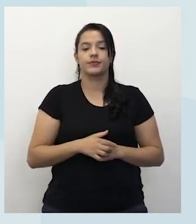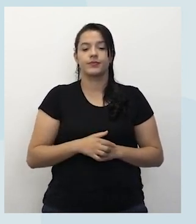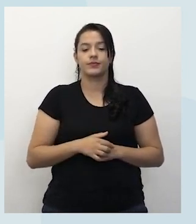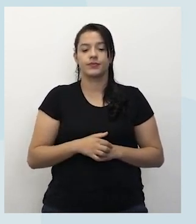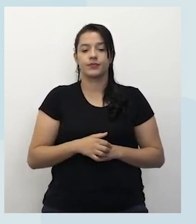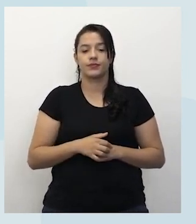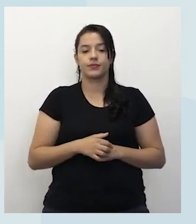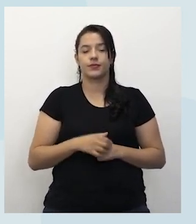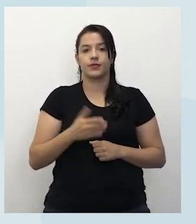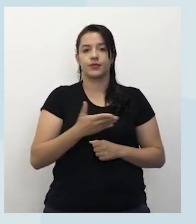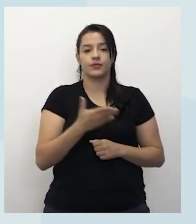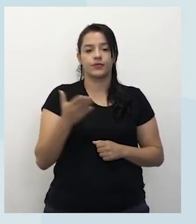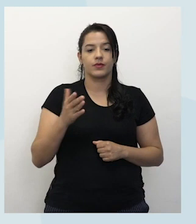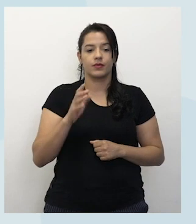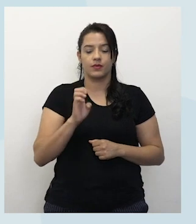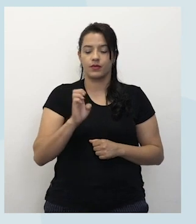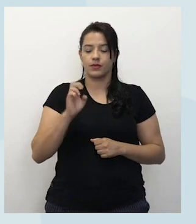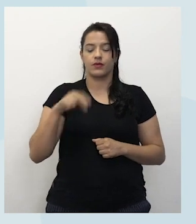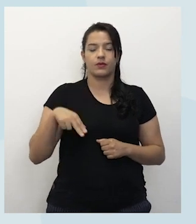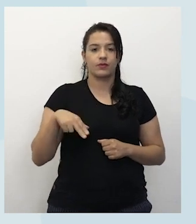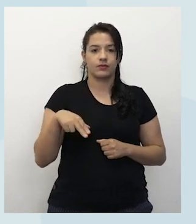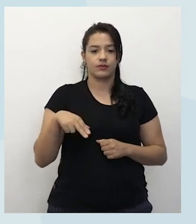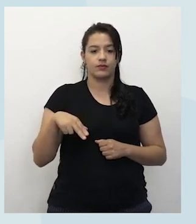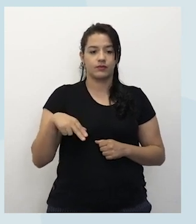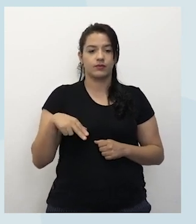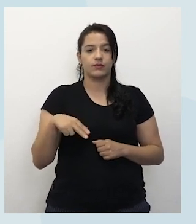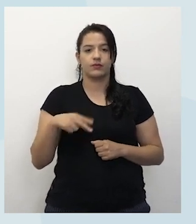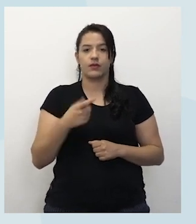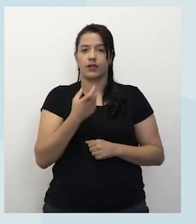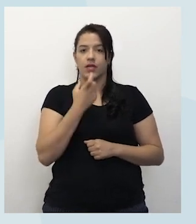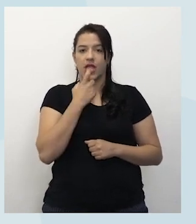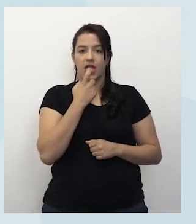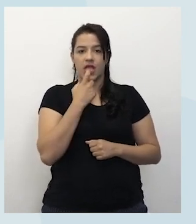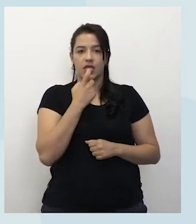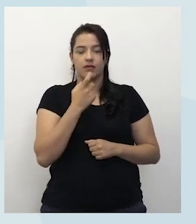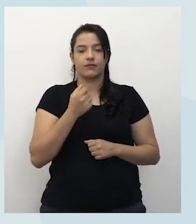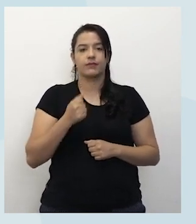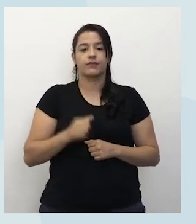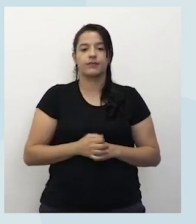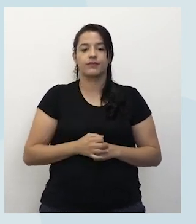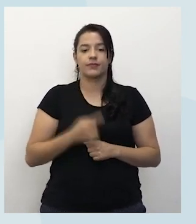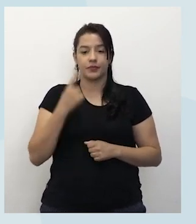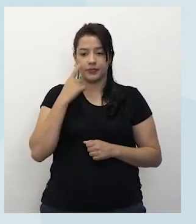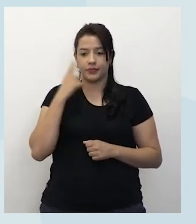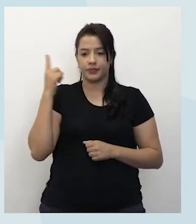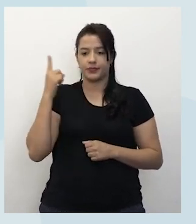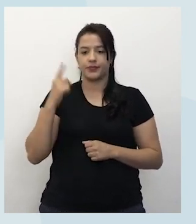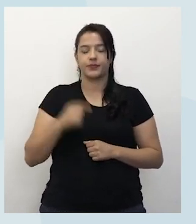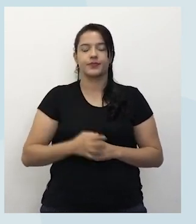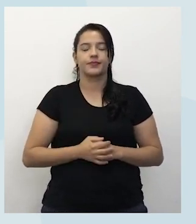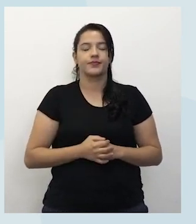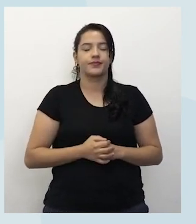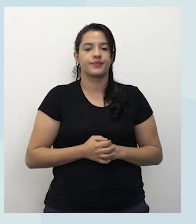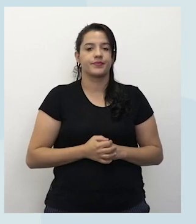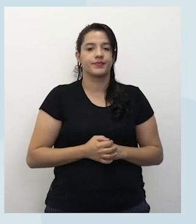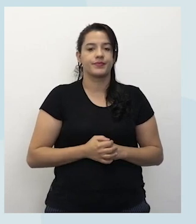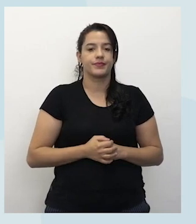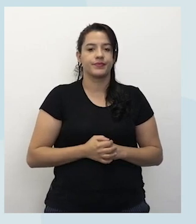M? Quando você faz o M, você tem que, ó, vamos lá, agora aqui na câmera em mim agora. Isso. Vamos lá, ó, olha